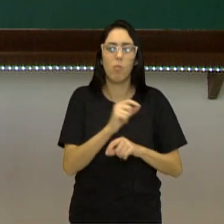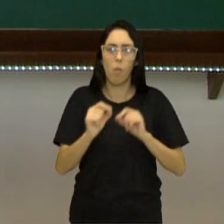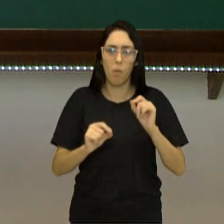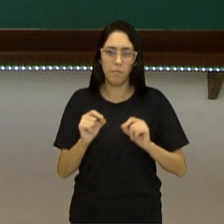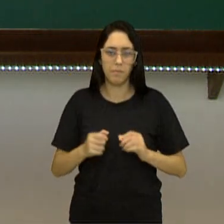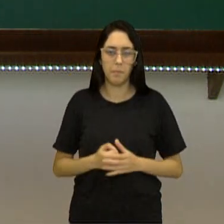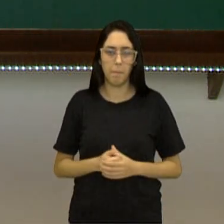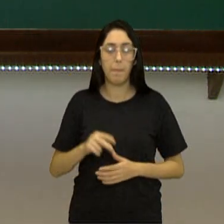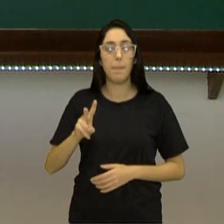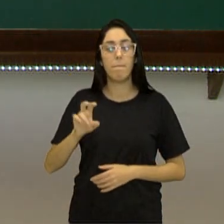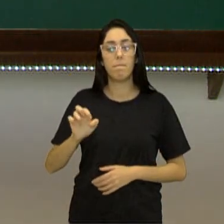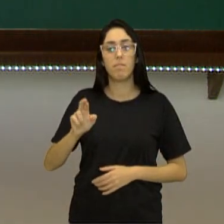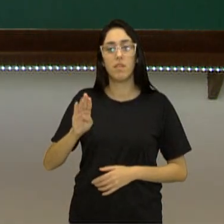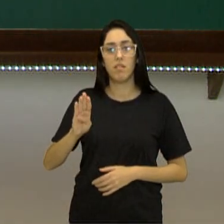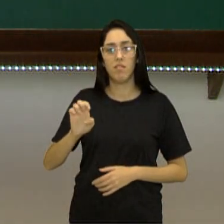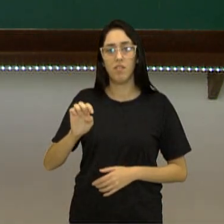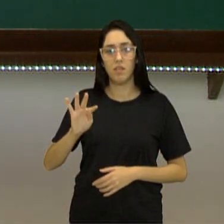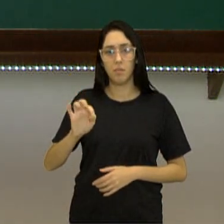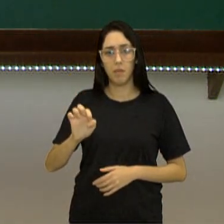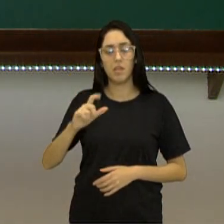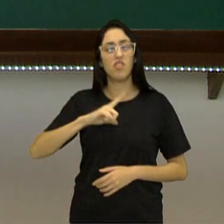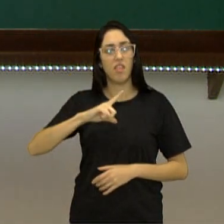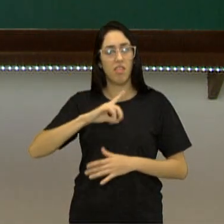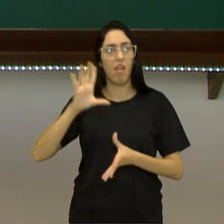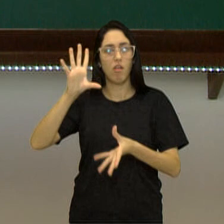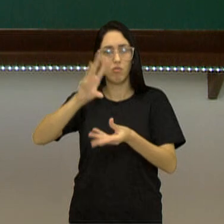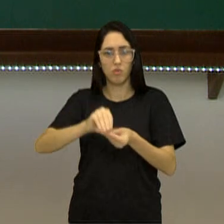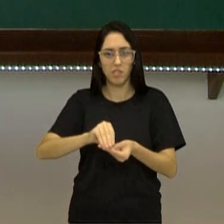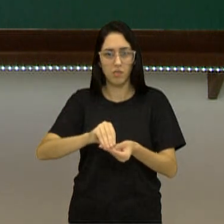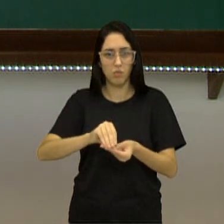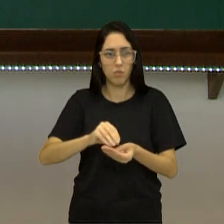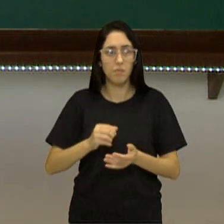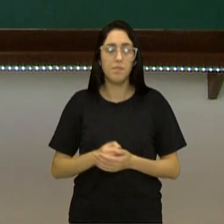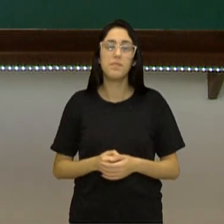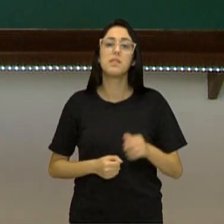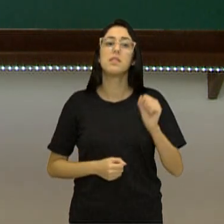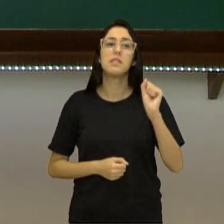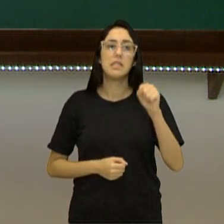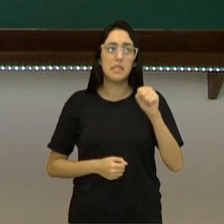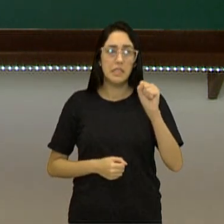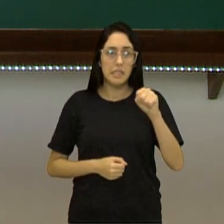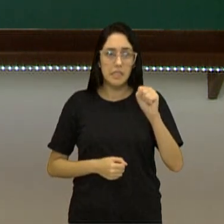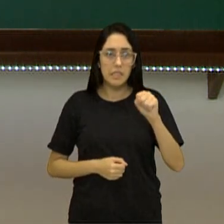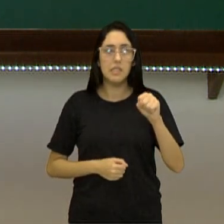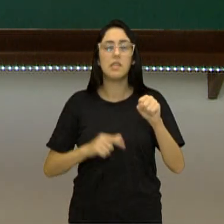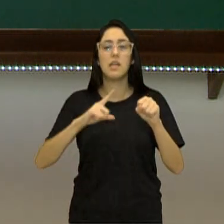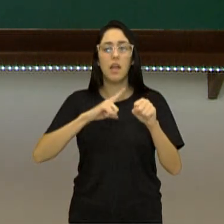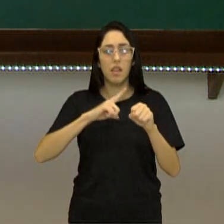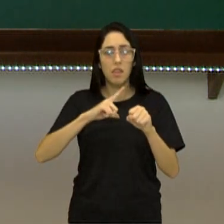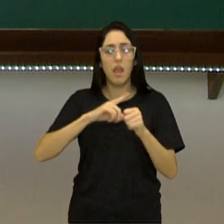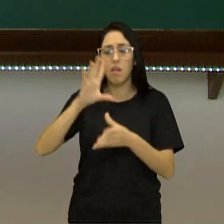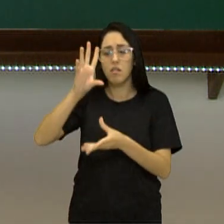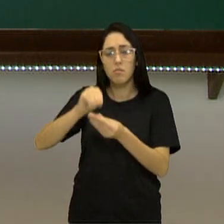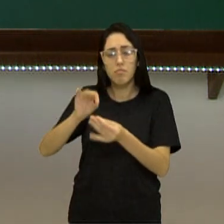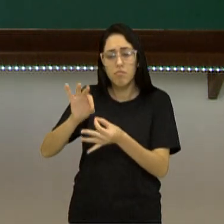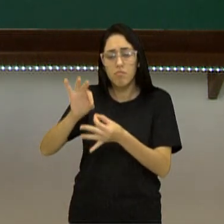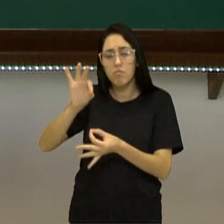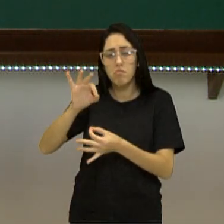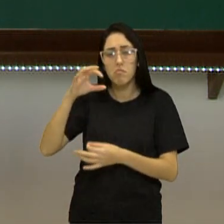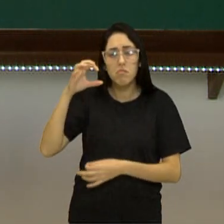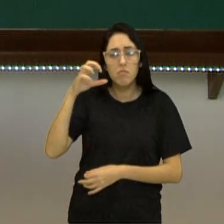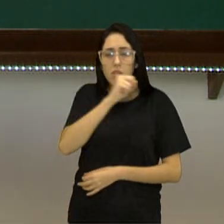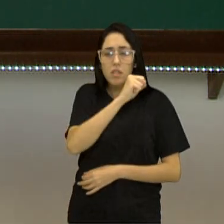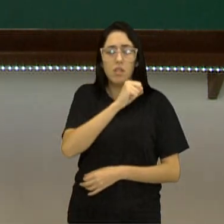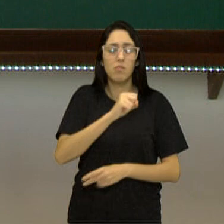verbetes normalmente são sucintos? Sim, normalmente eles são curtos, principalmente em glossários, como eu falei